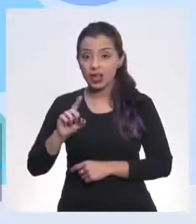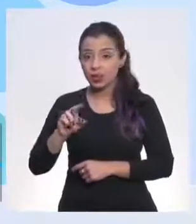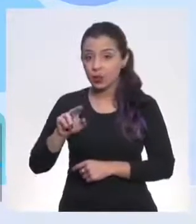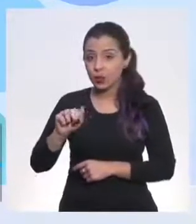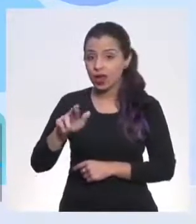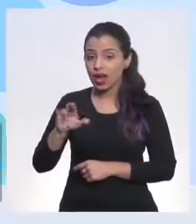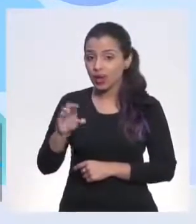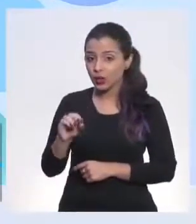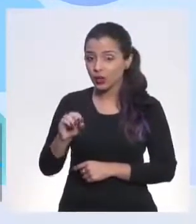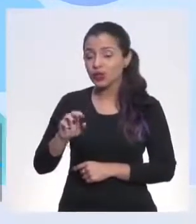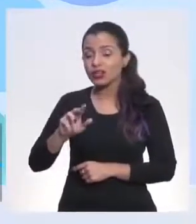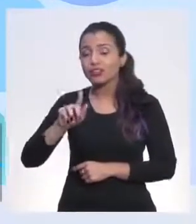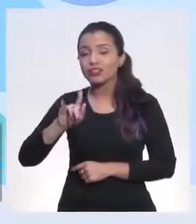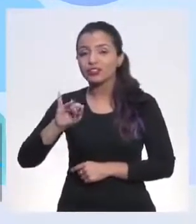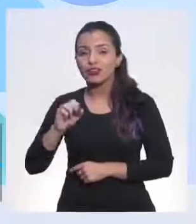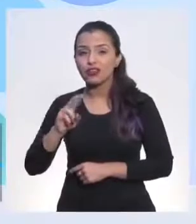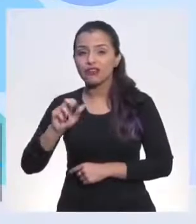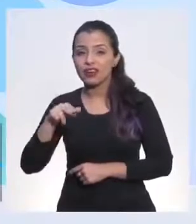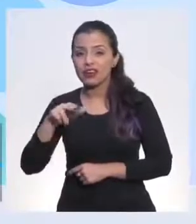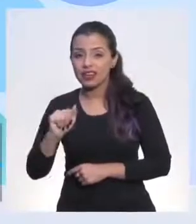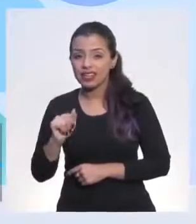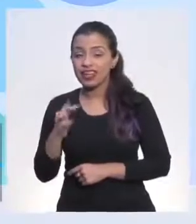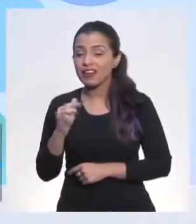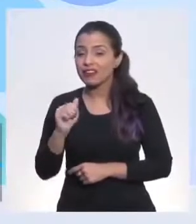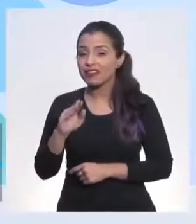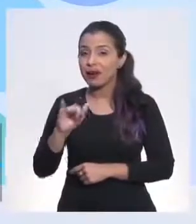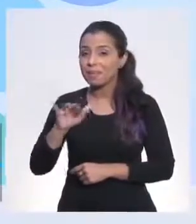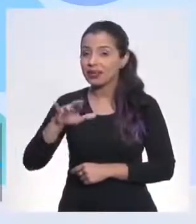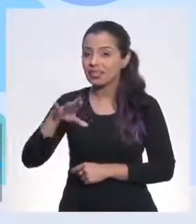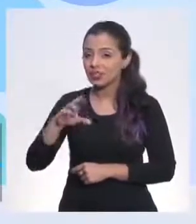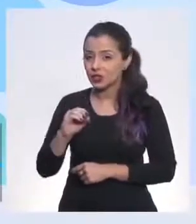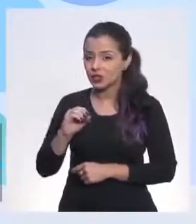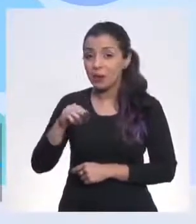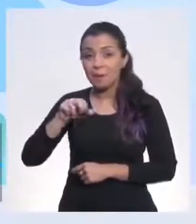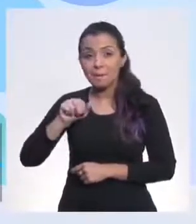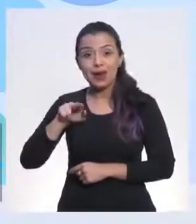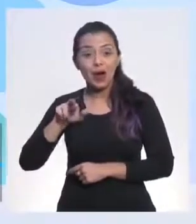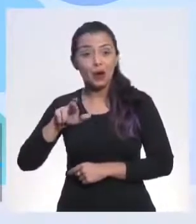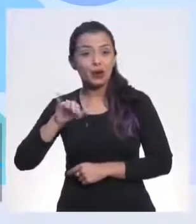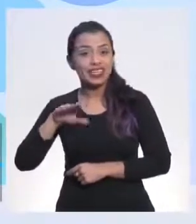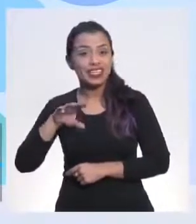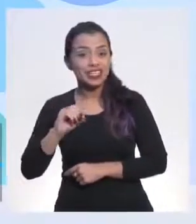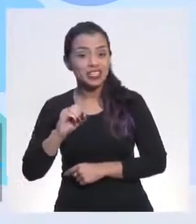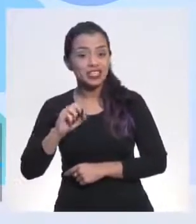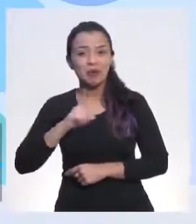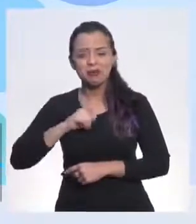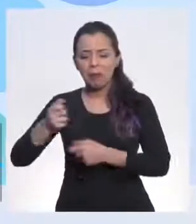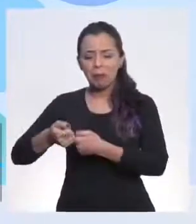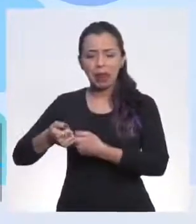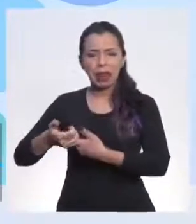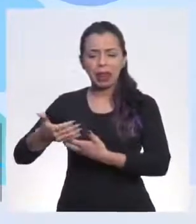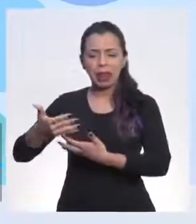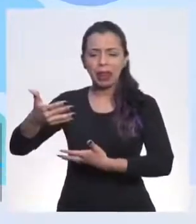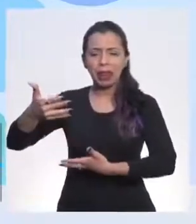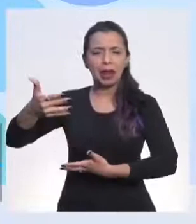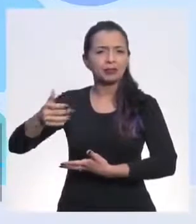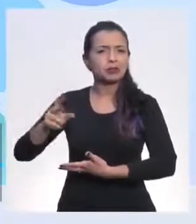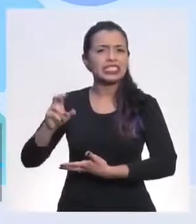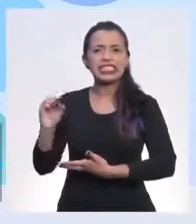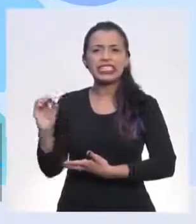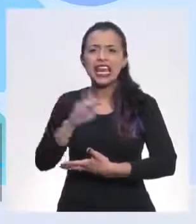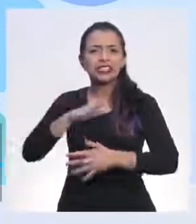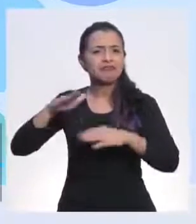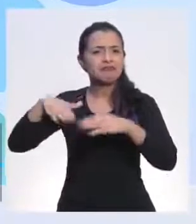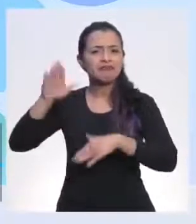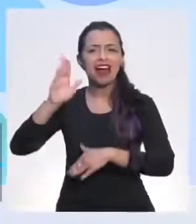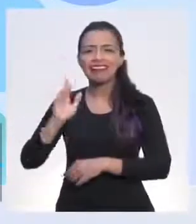Giovana, Fabrício, Maurício, se você quiser eu falo, mas acho que uns 500 alunos